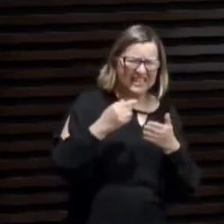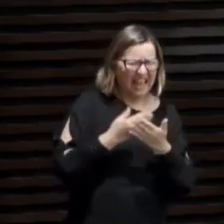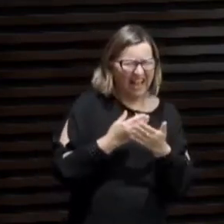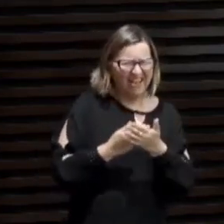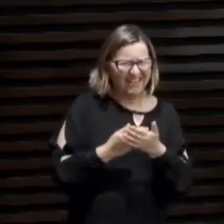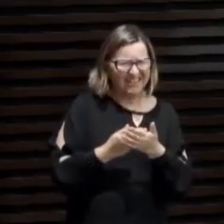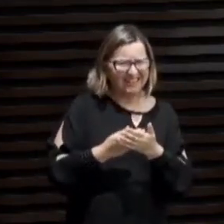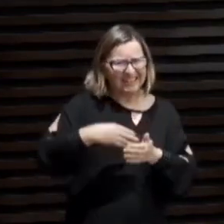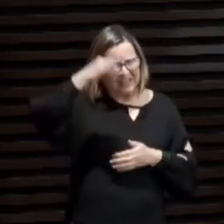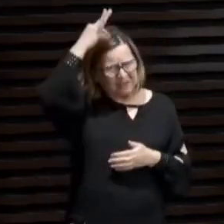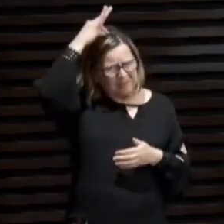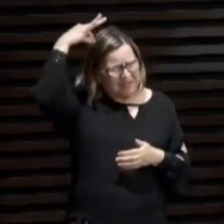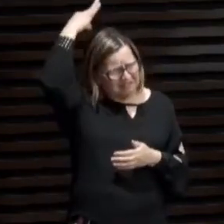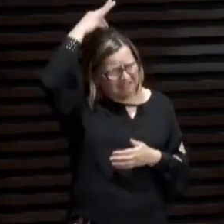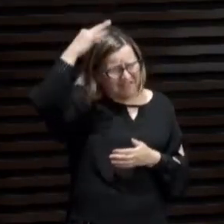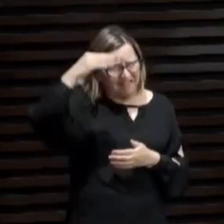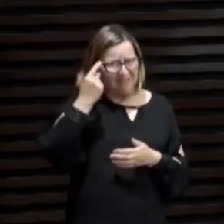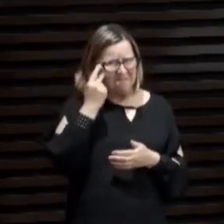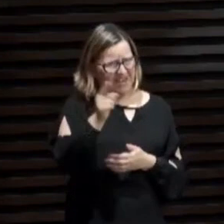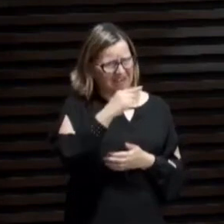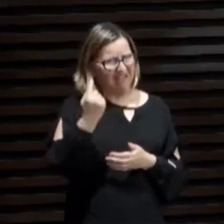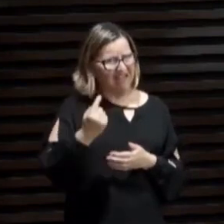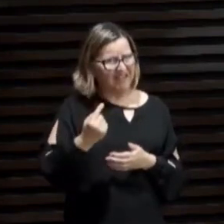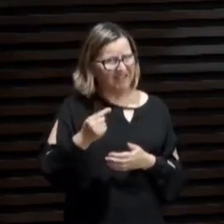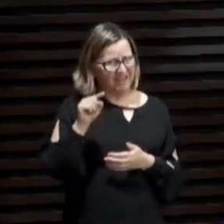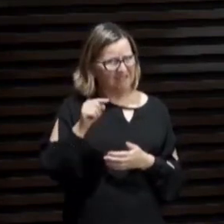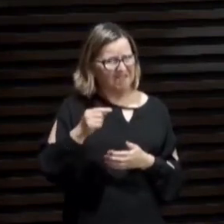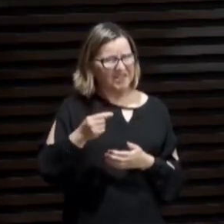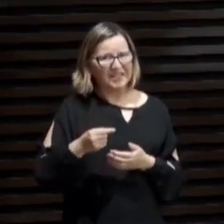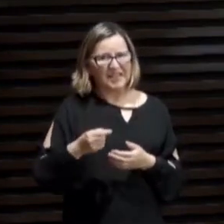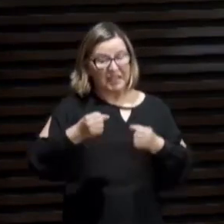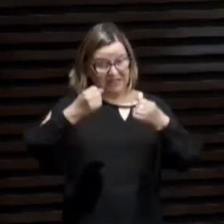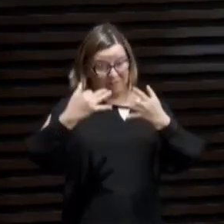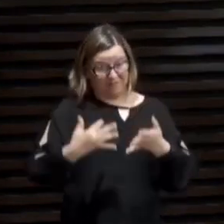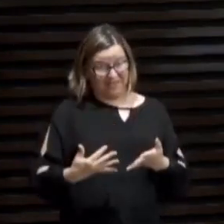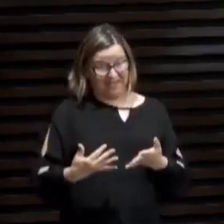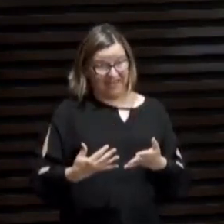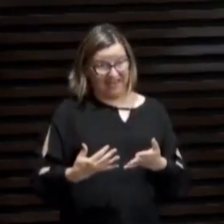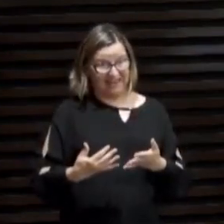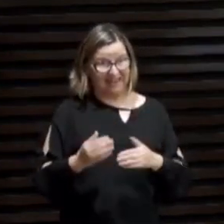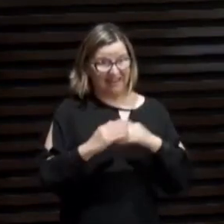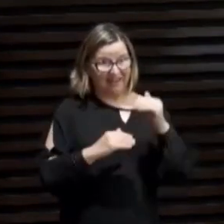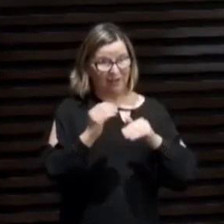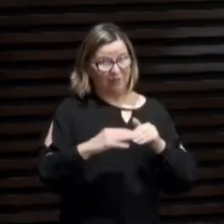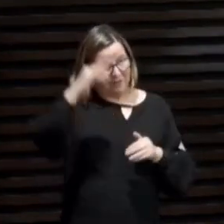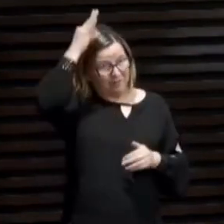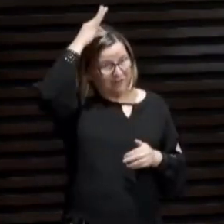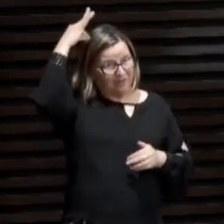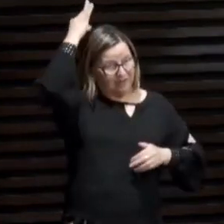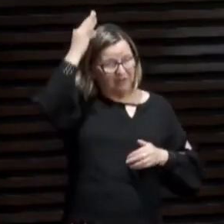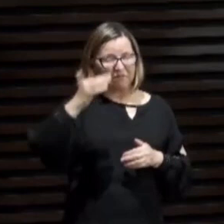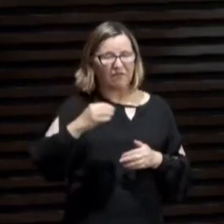Espírito Santo? Você que vai explicar para nós como que o Espírito Santo agia? Eu disse para ele: